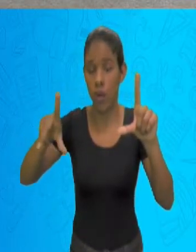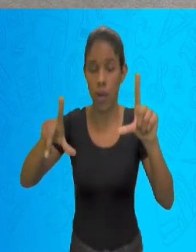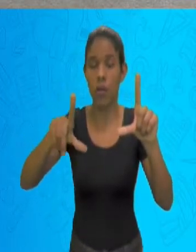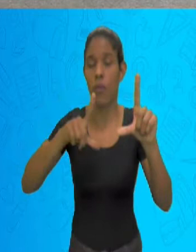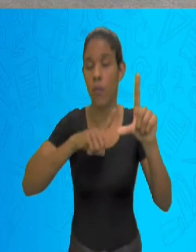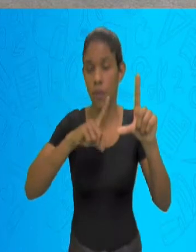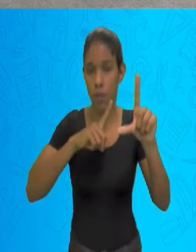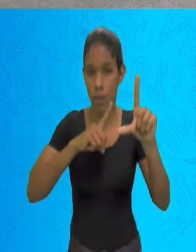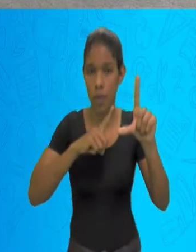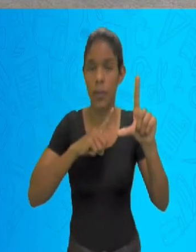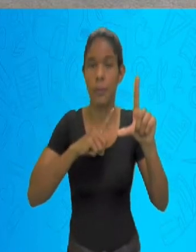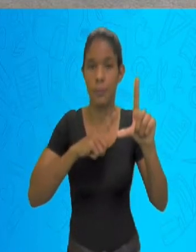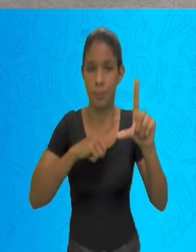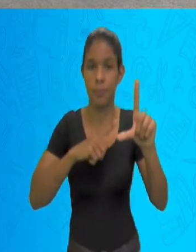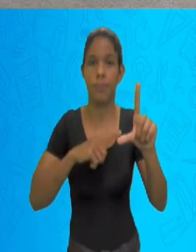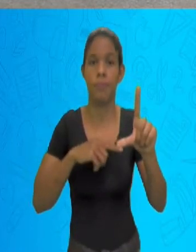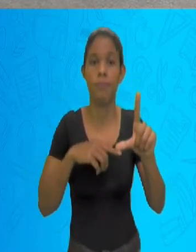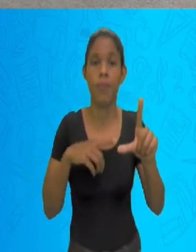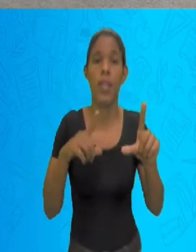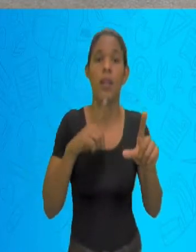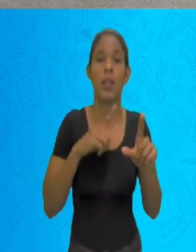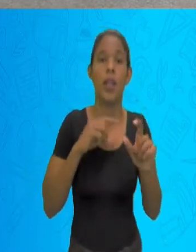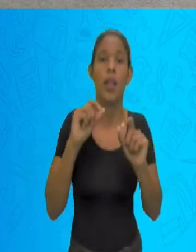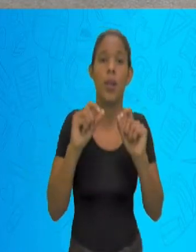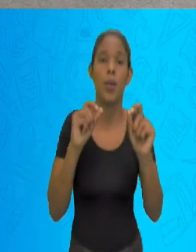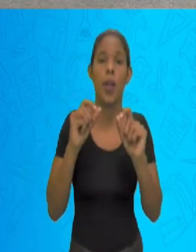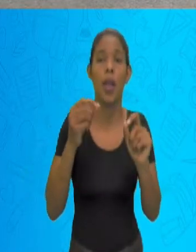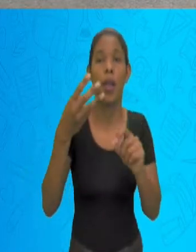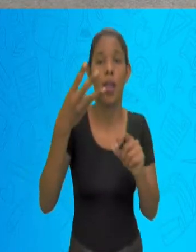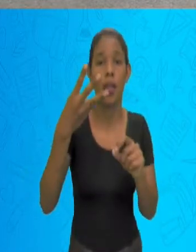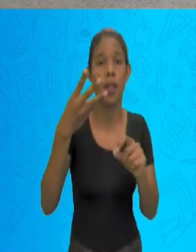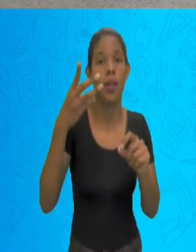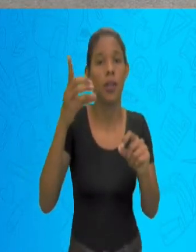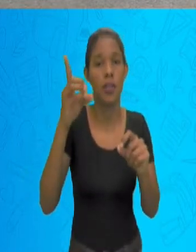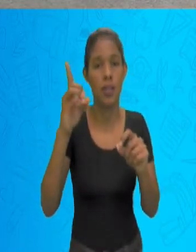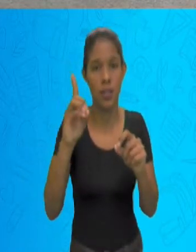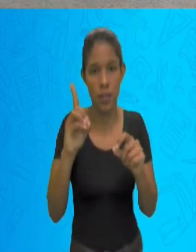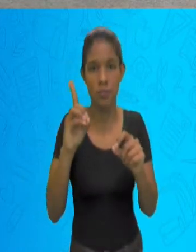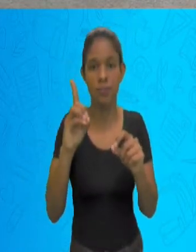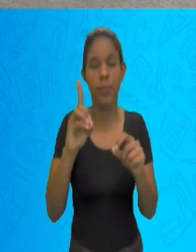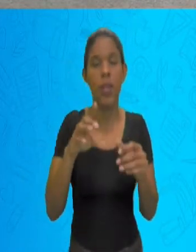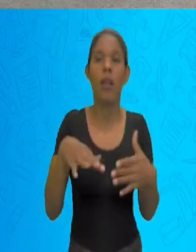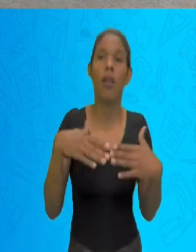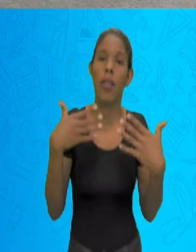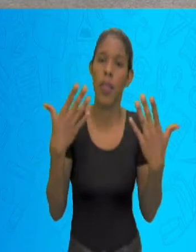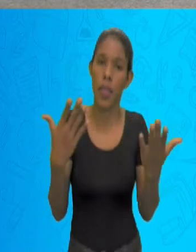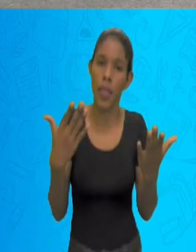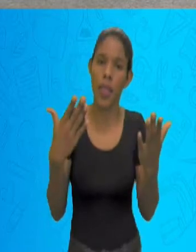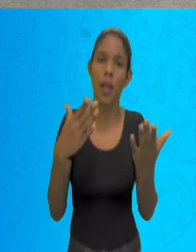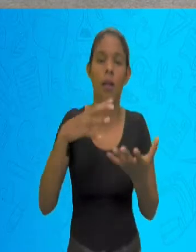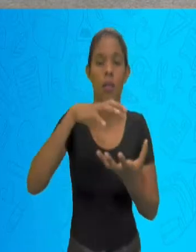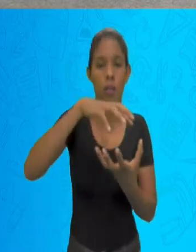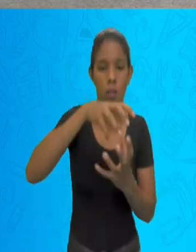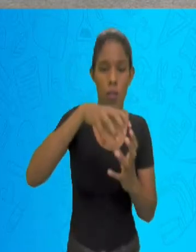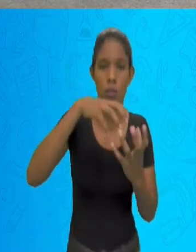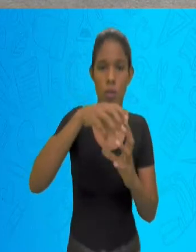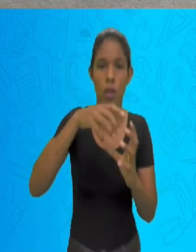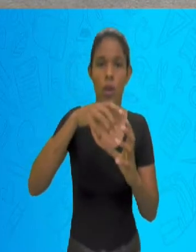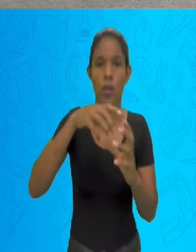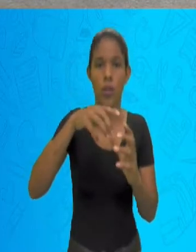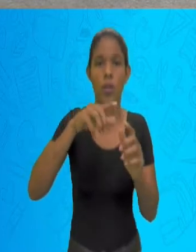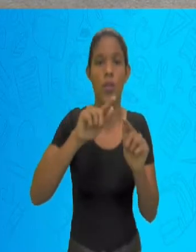aqui possui muitos ângulos e ela tem 3 dimensões. Por isso, ela se torna um sólido